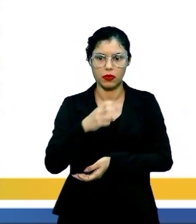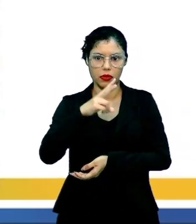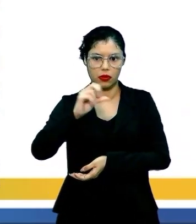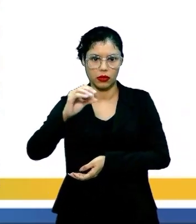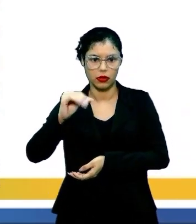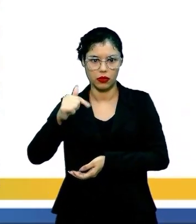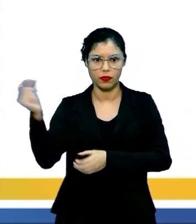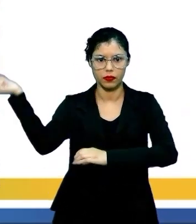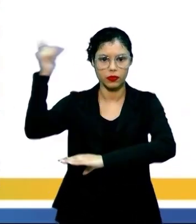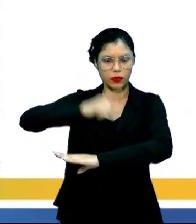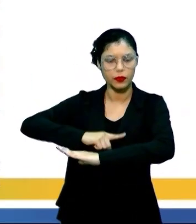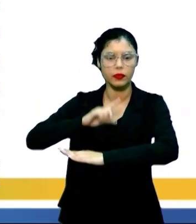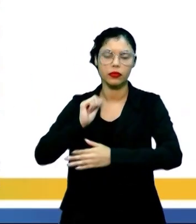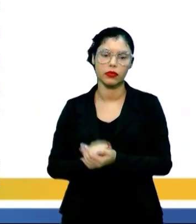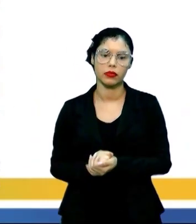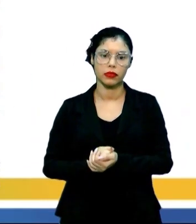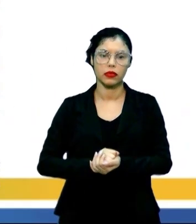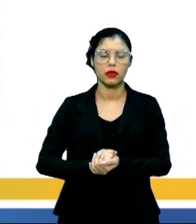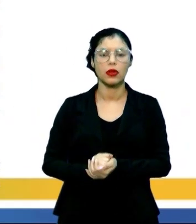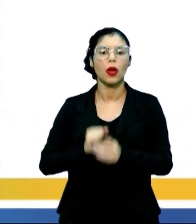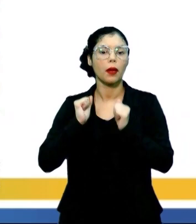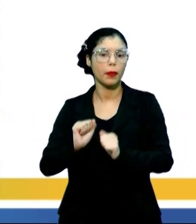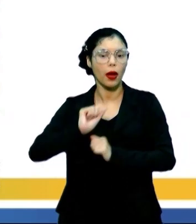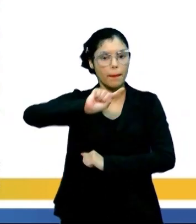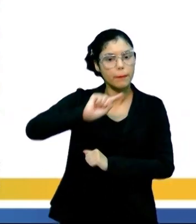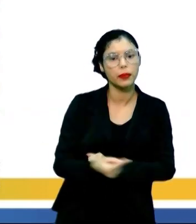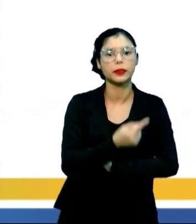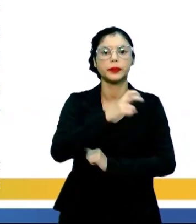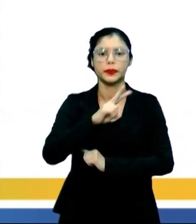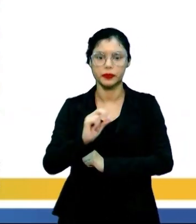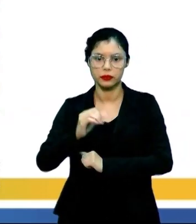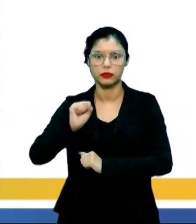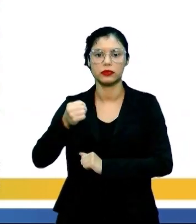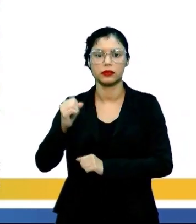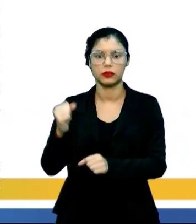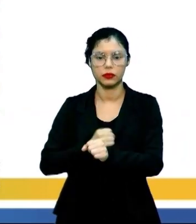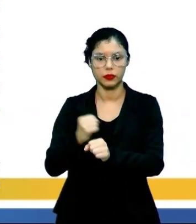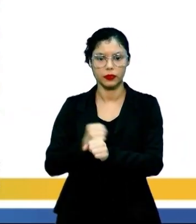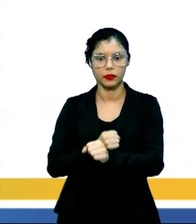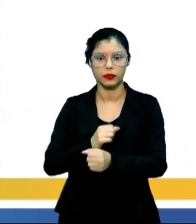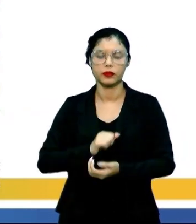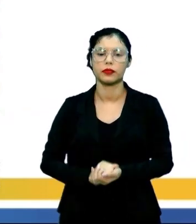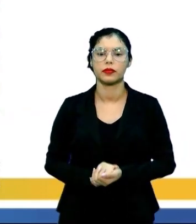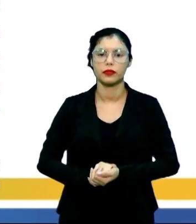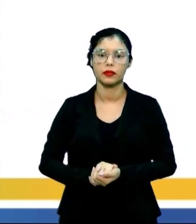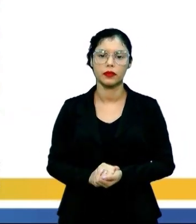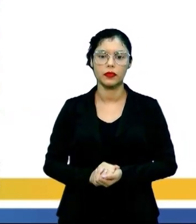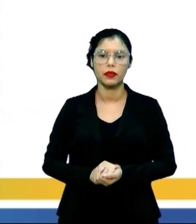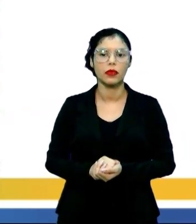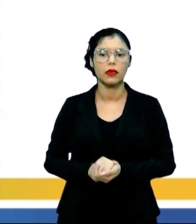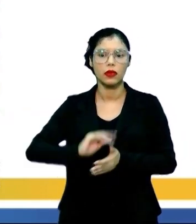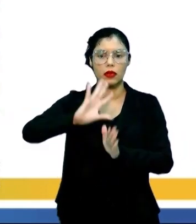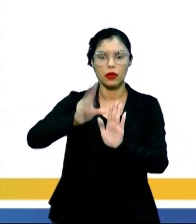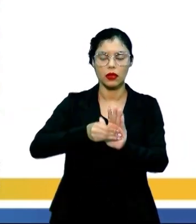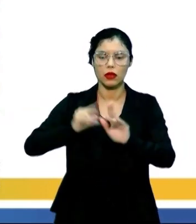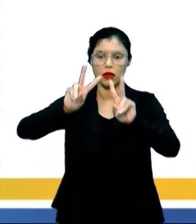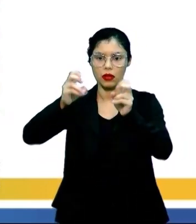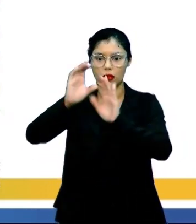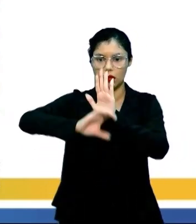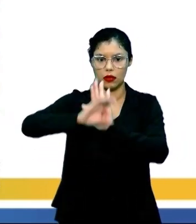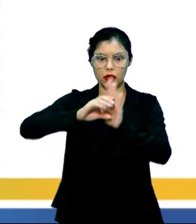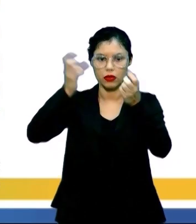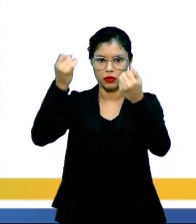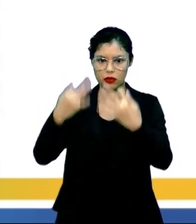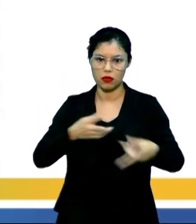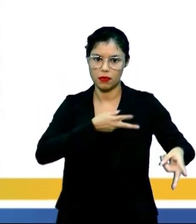anos solares reais correspondiam a 1508 anos Rabi. Colocar o conteúdo da explicação, eles